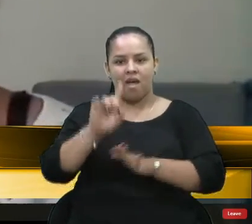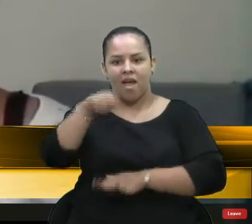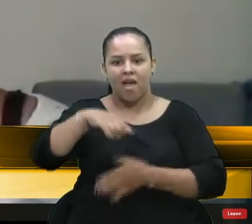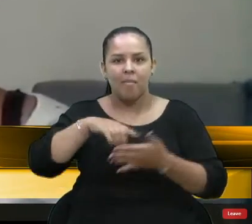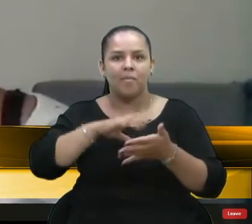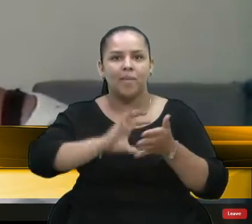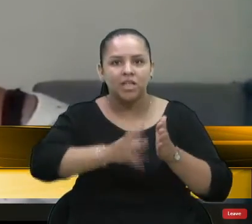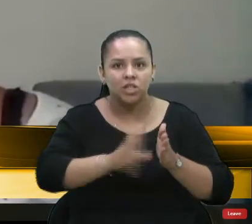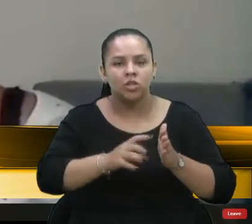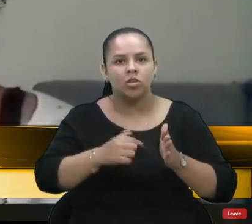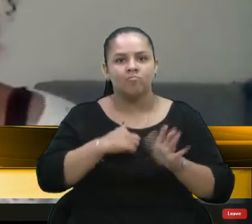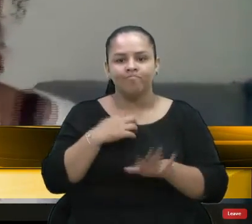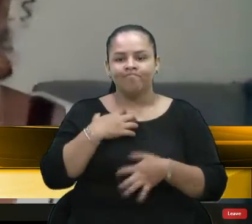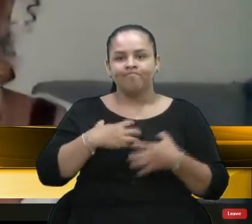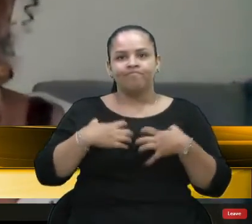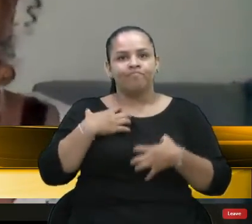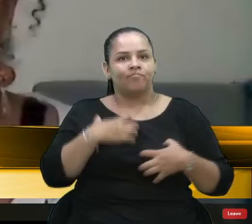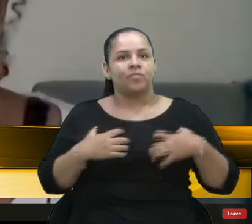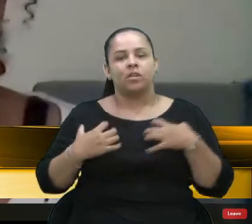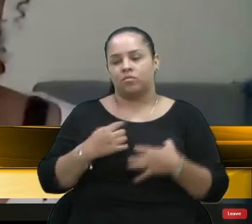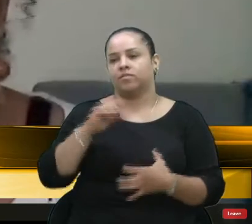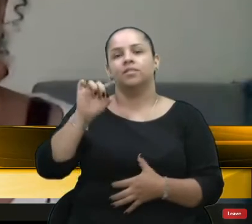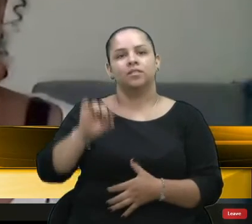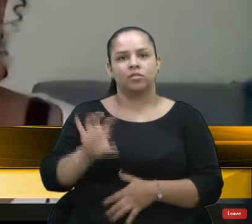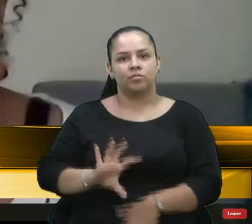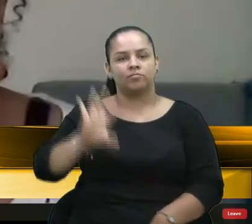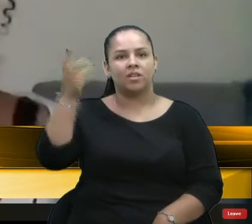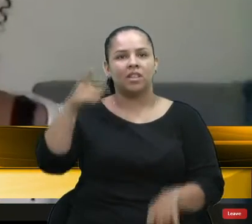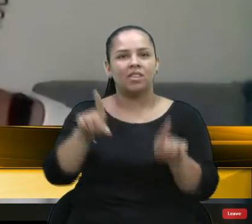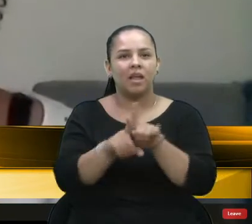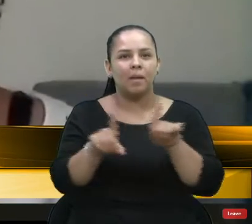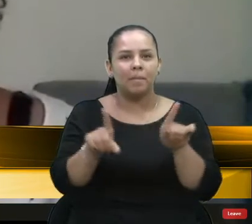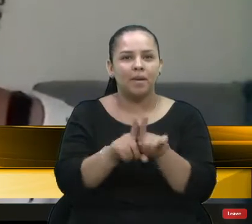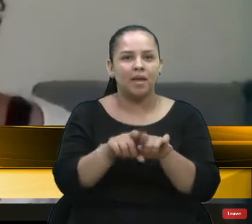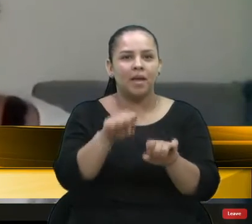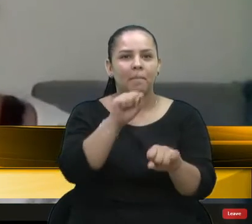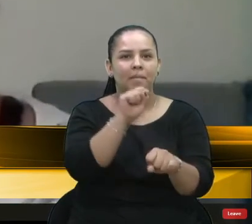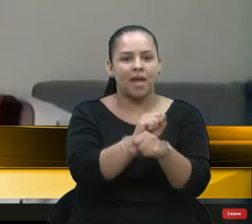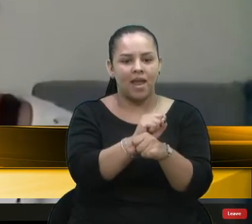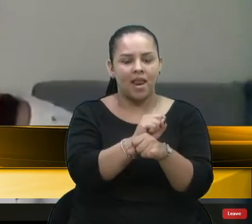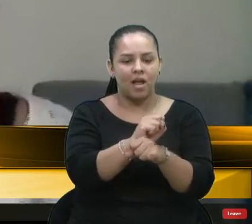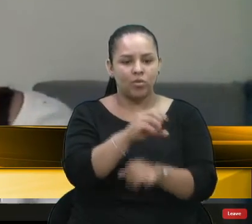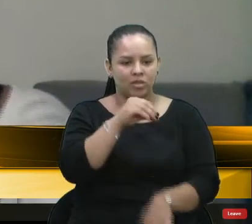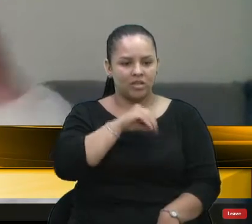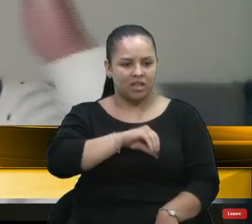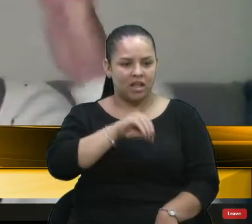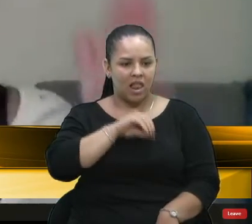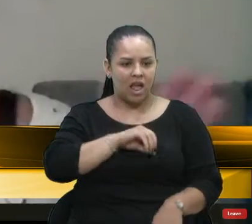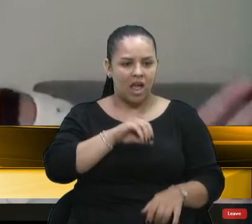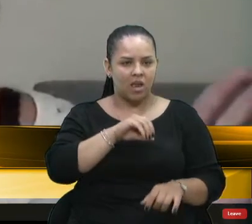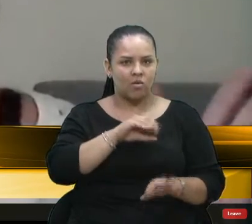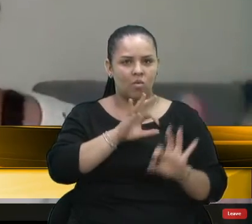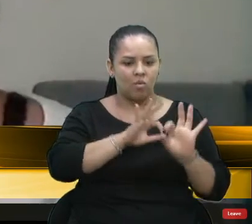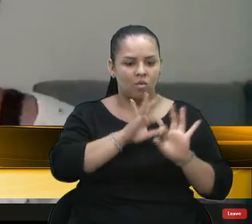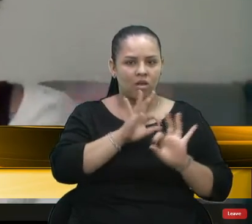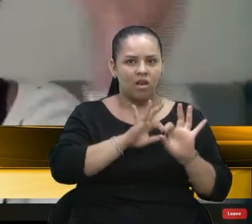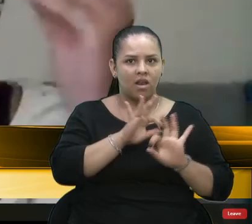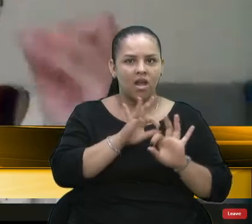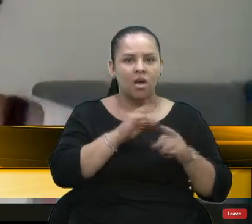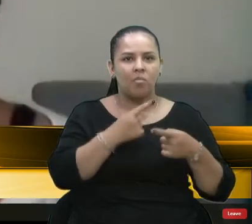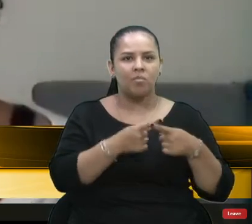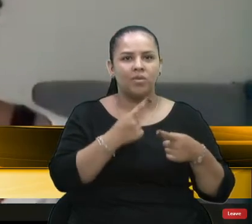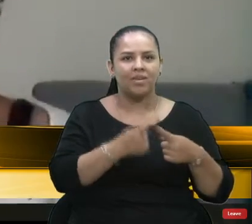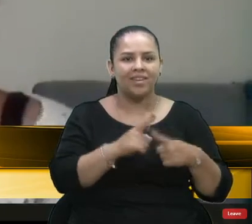indignado com essa situação. Ele também congela o reajuste de salário. É consenso porque está